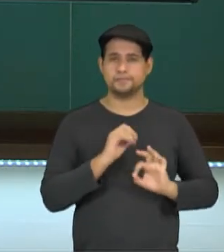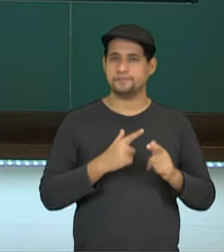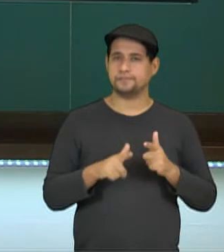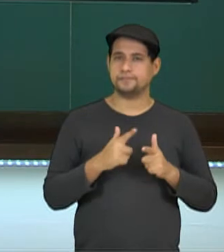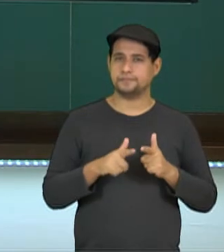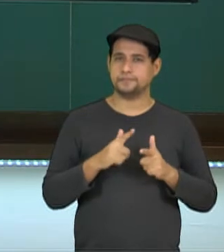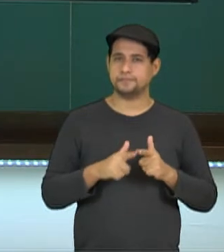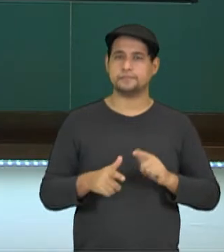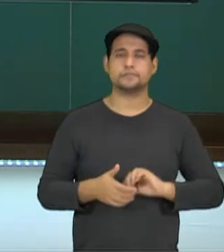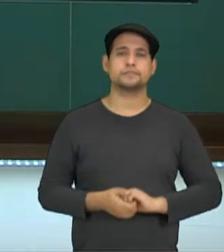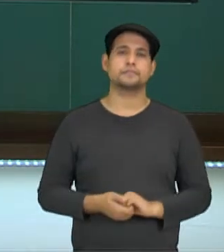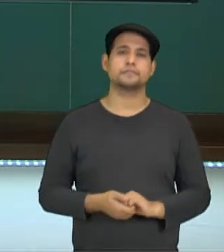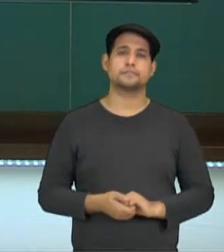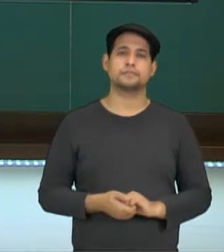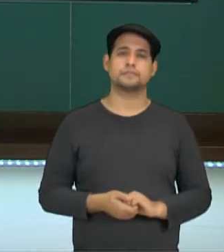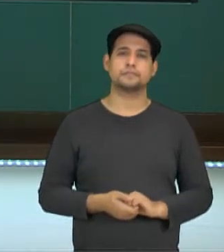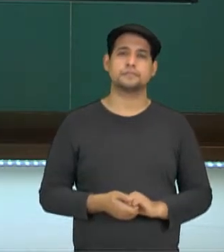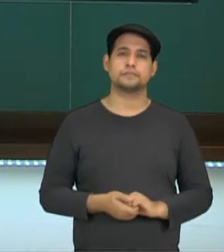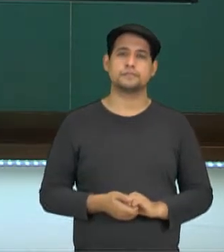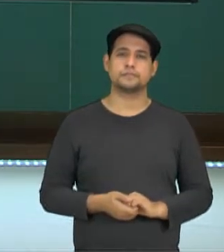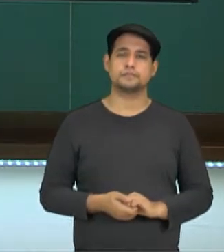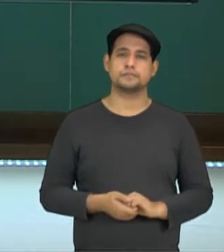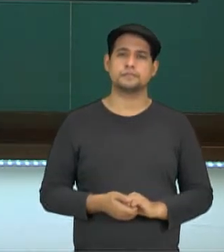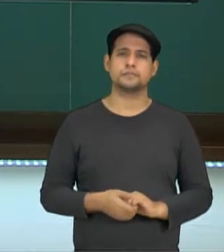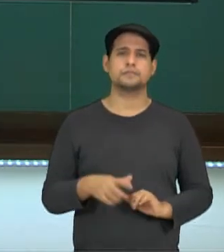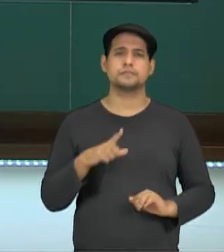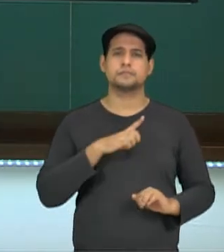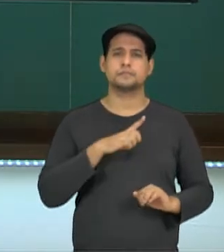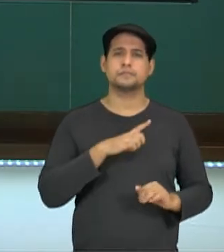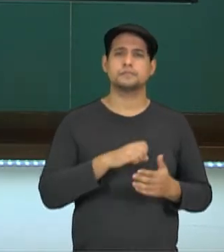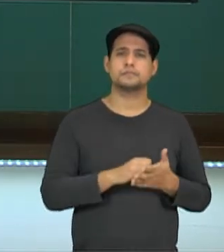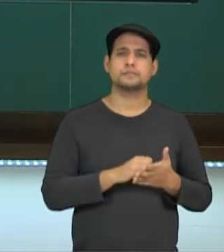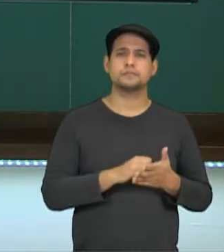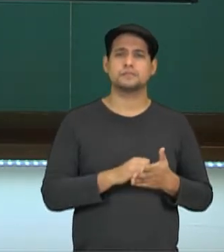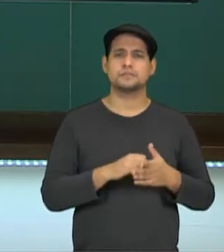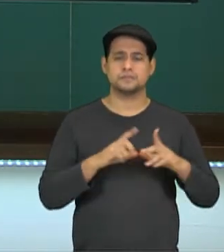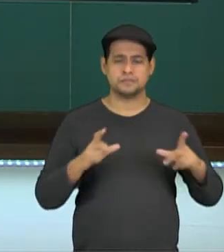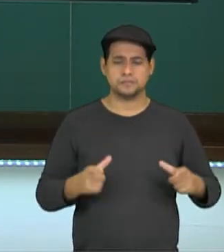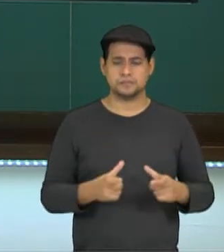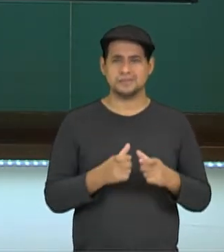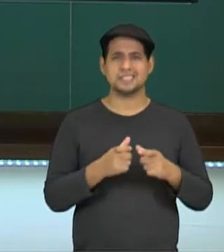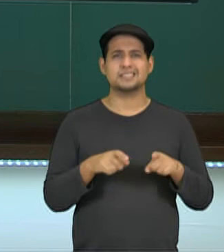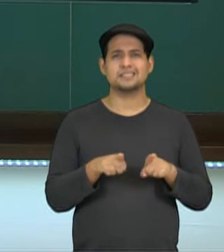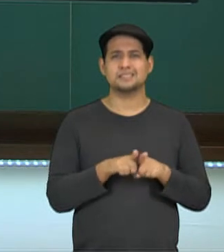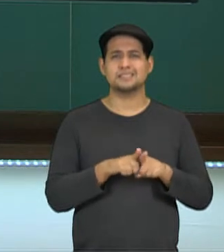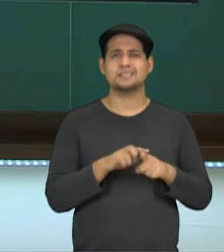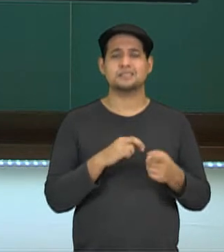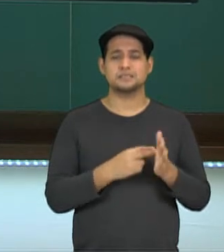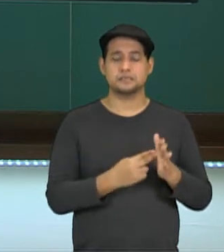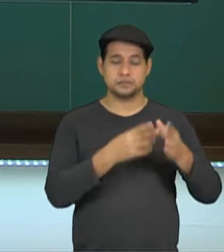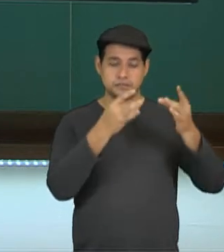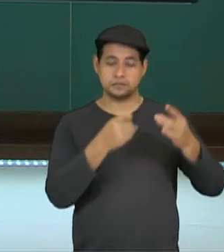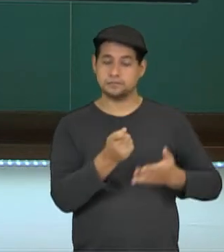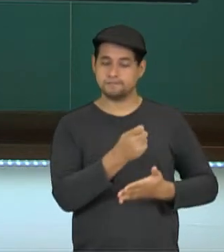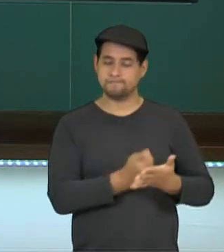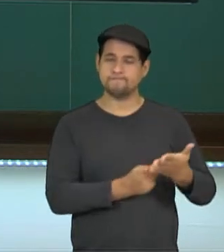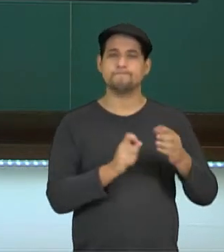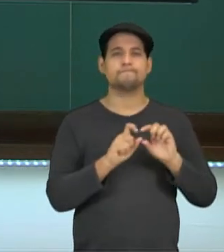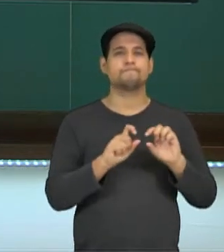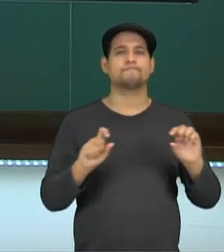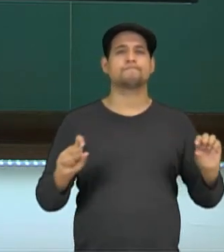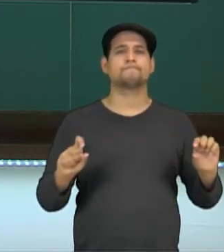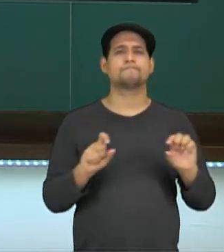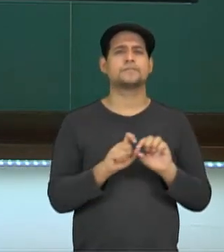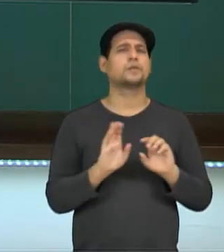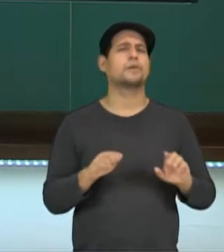problema. Beleza? Pessoal, aqui uma atividade, né? Utilize o conjunto de palavras abaixo para escrever uma frase. Quais